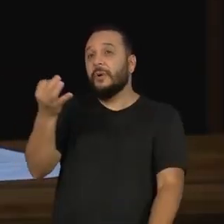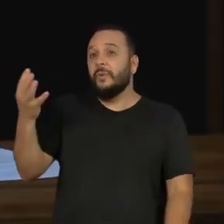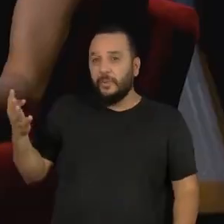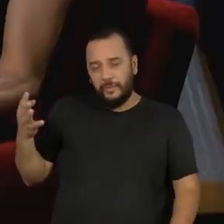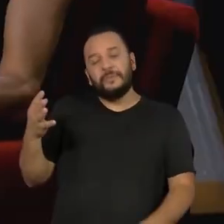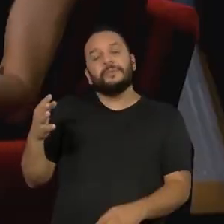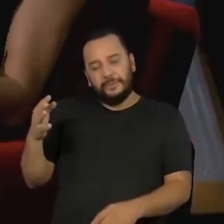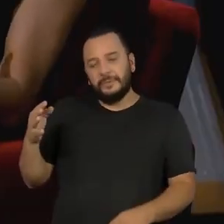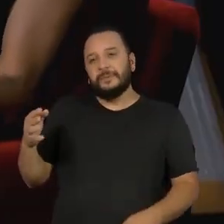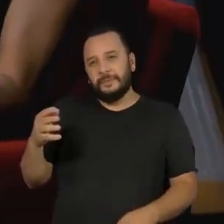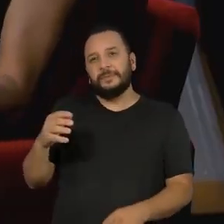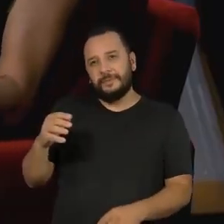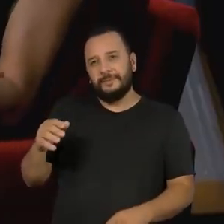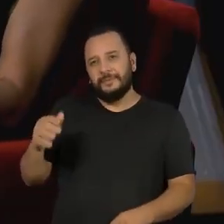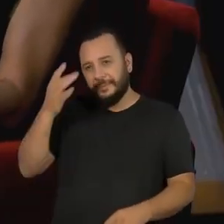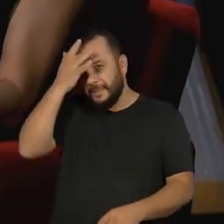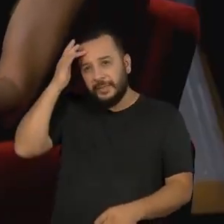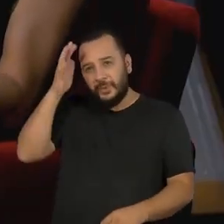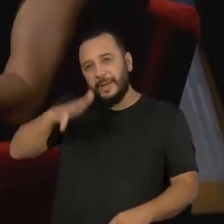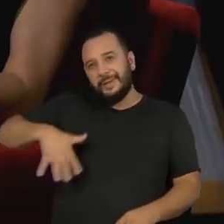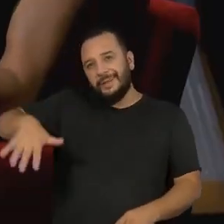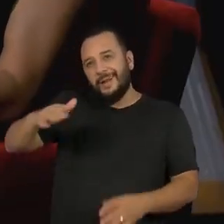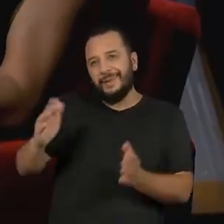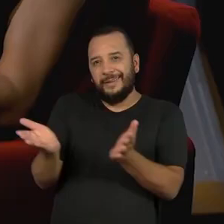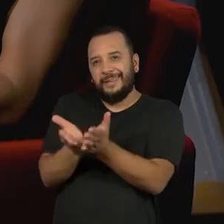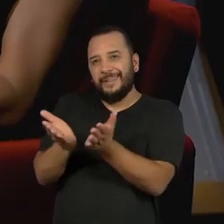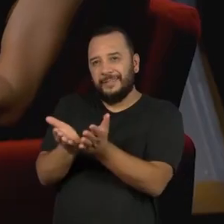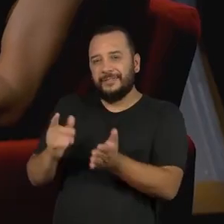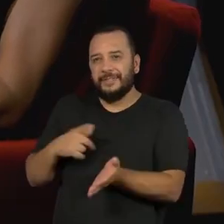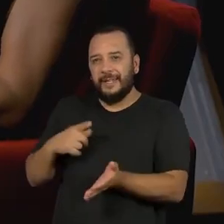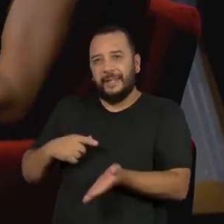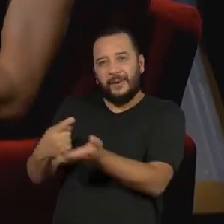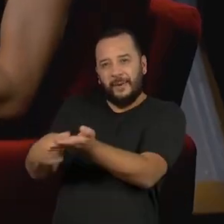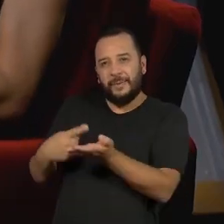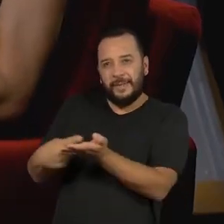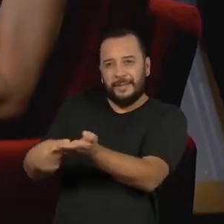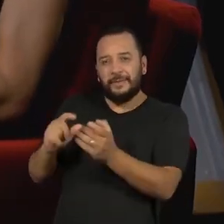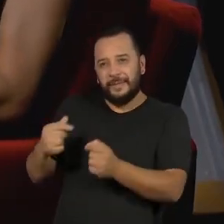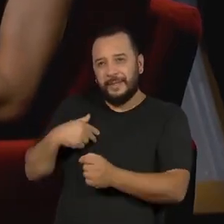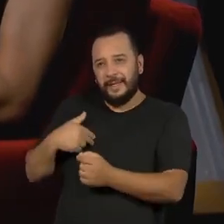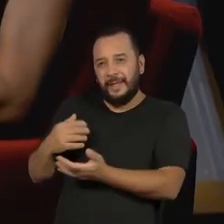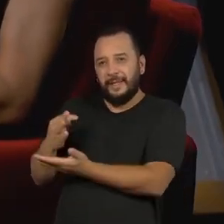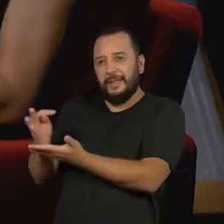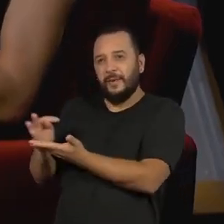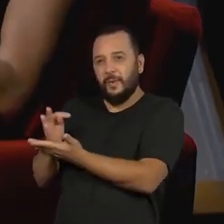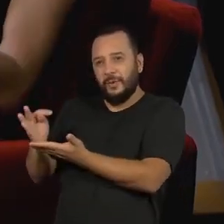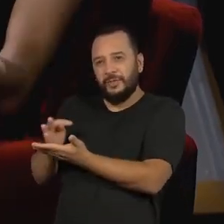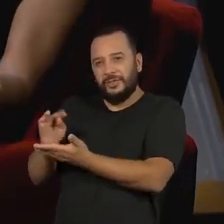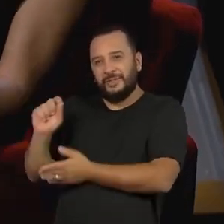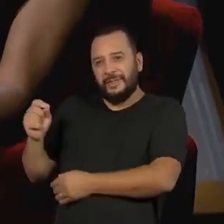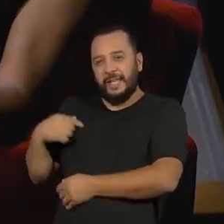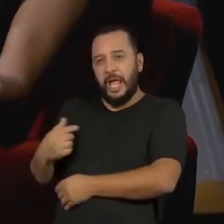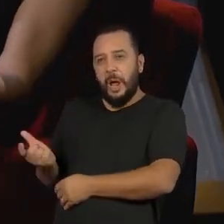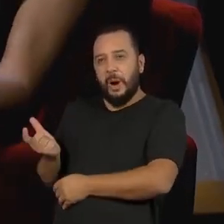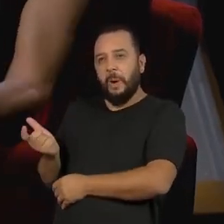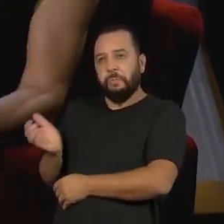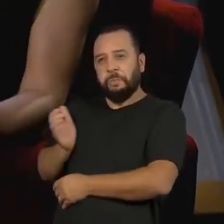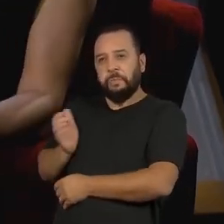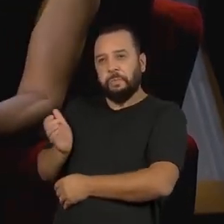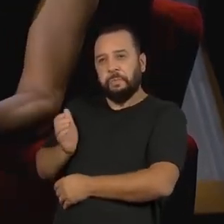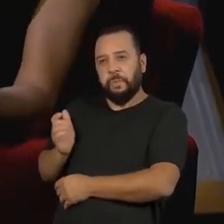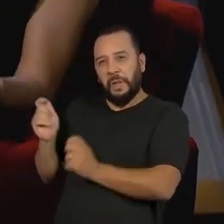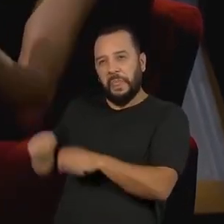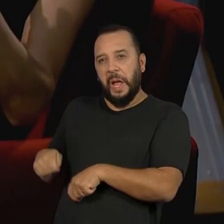gospel que fazem aí uma espécie de combinação entre a teologia da prosperidade e o que